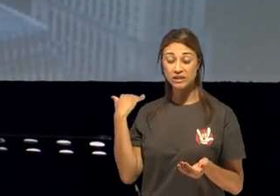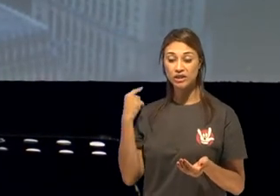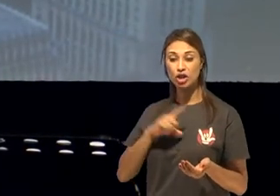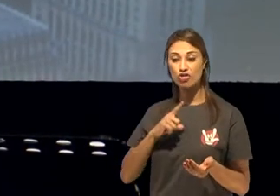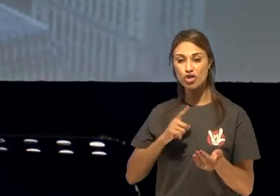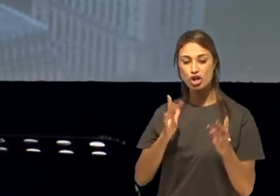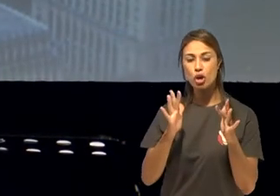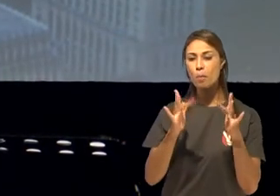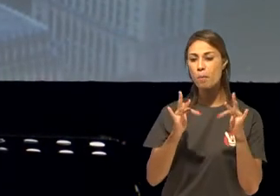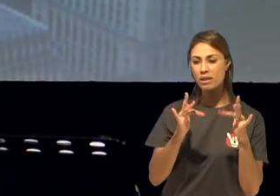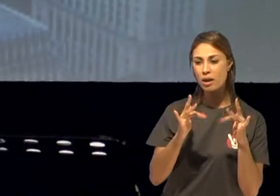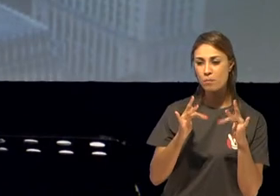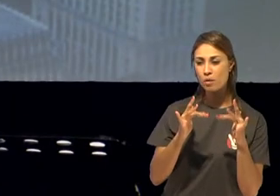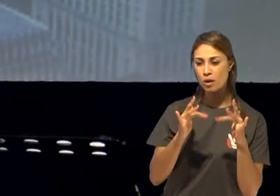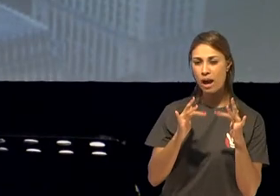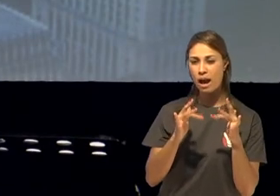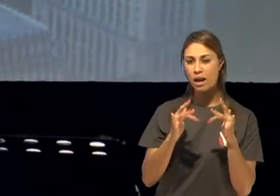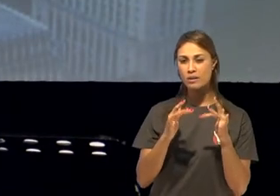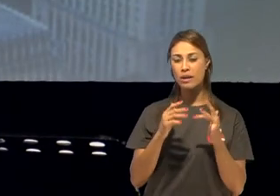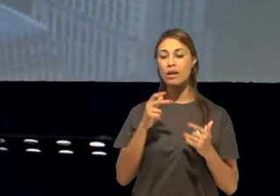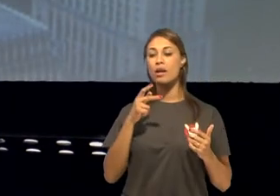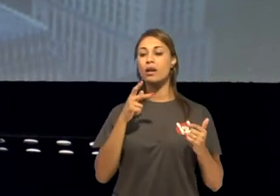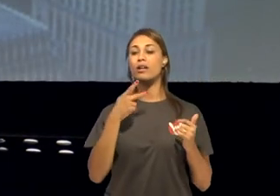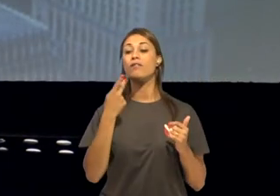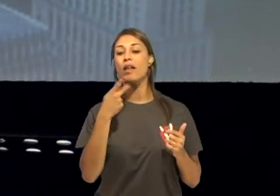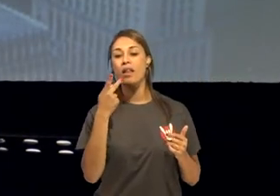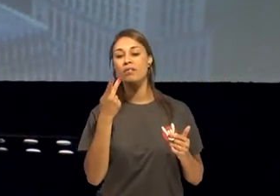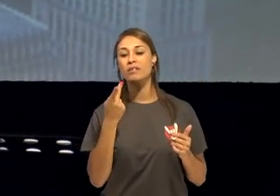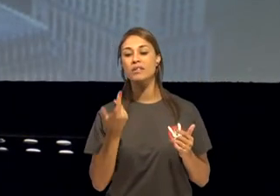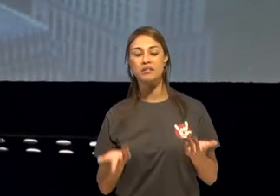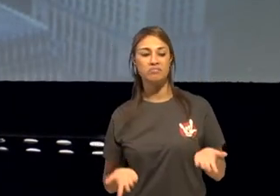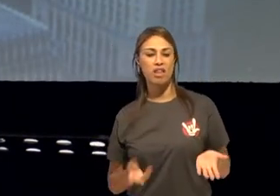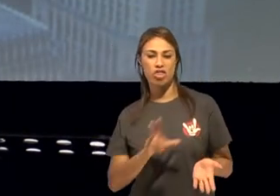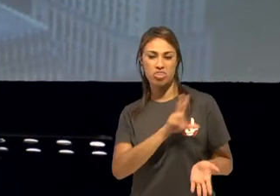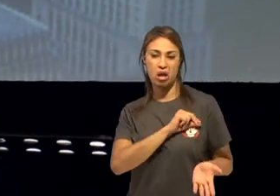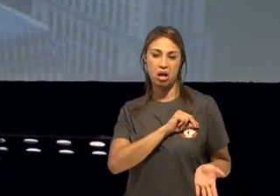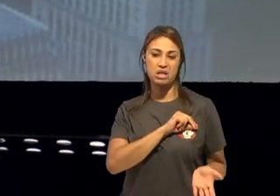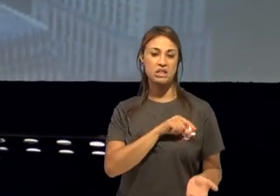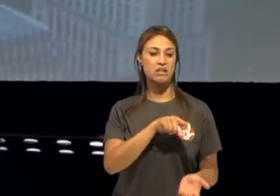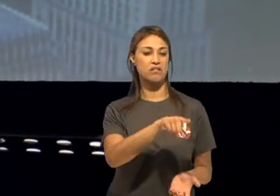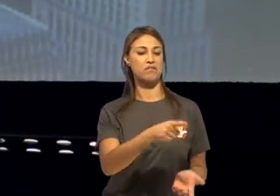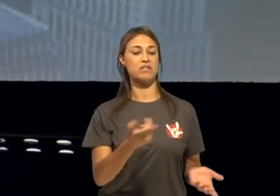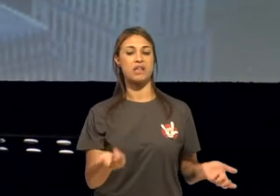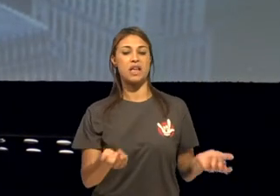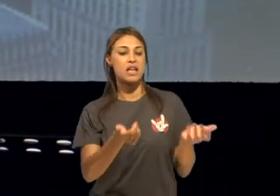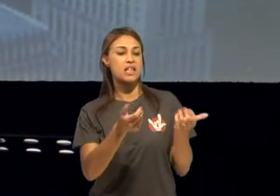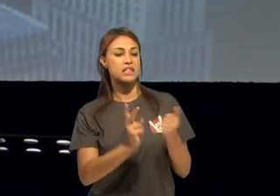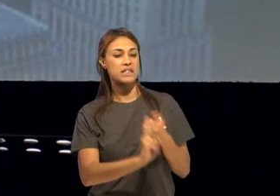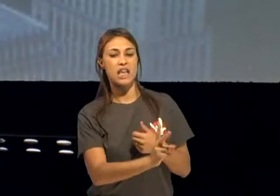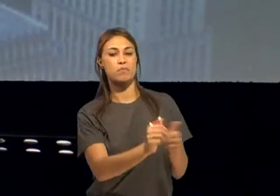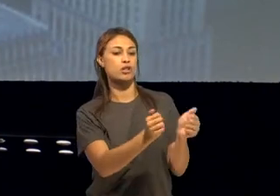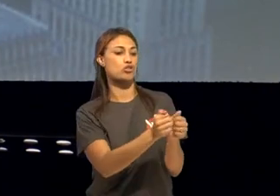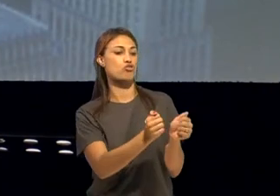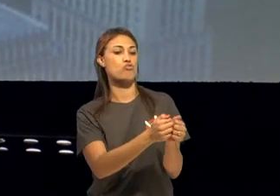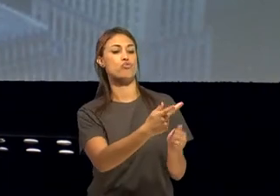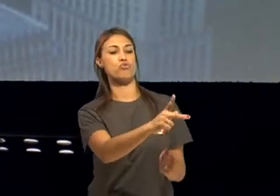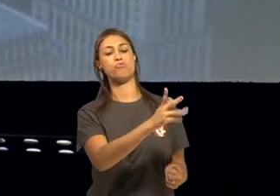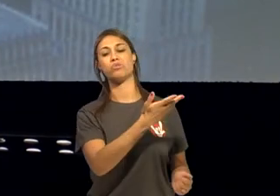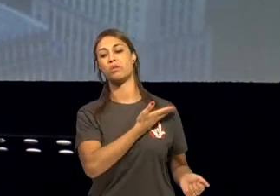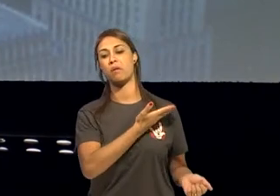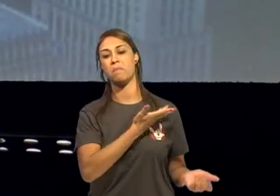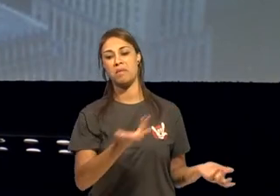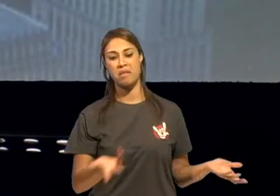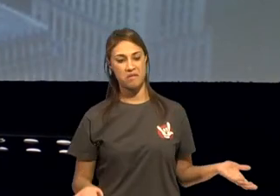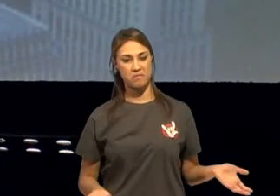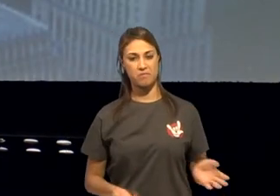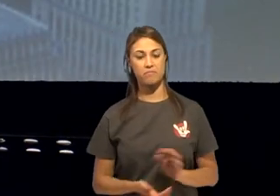Meu, você dá muita moral para esse nadinho aí. Você fica muito com ele. Você dá muito ouvidos para ele. Sabe